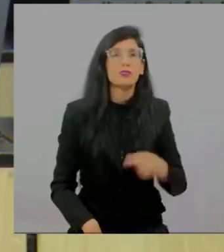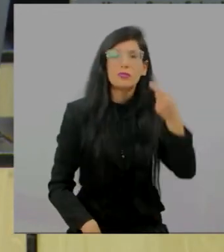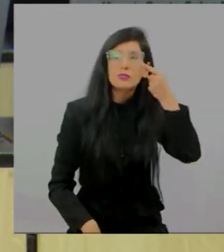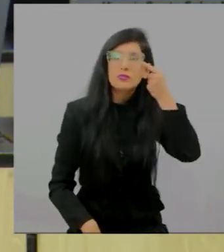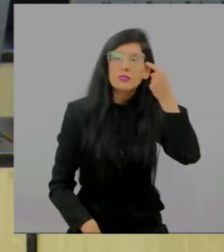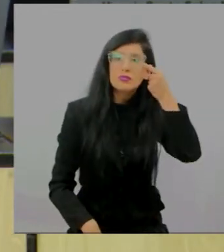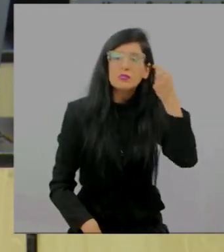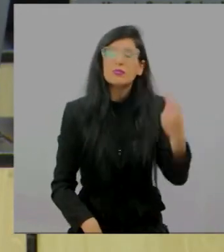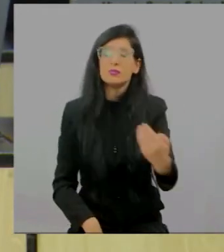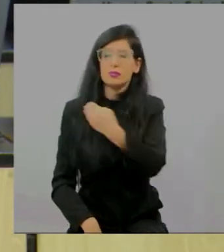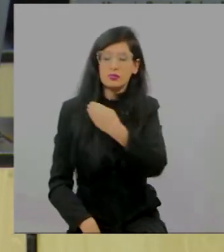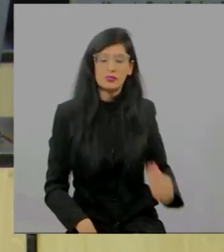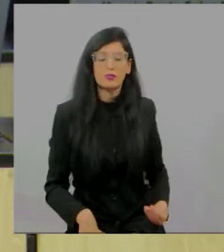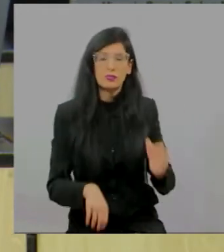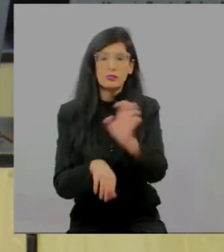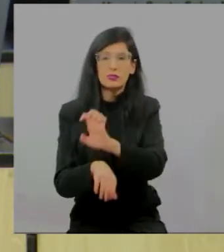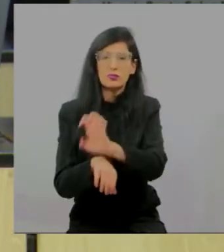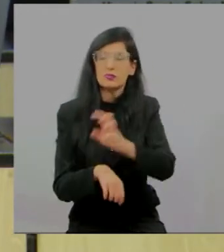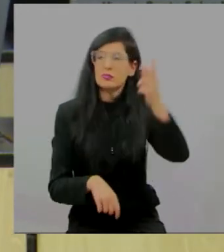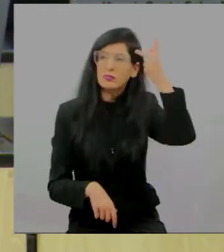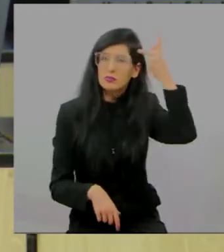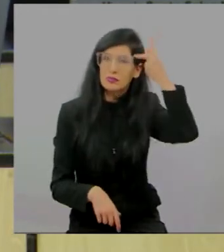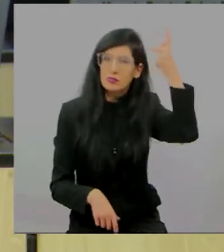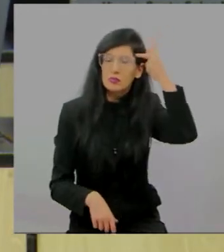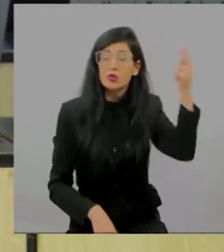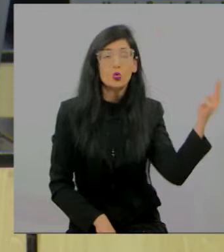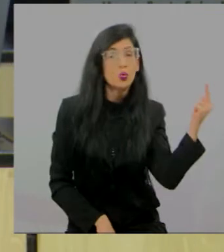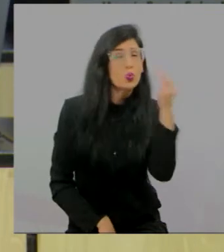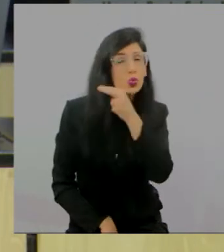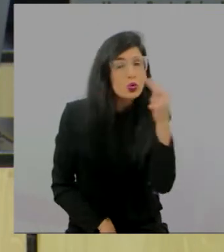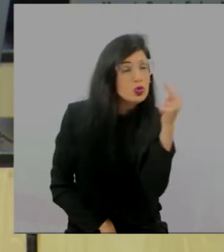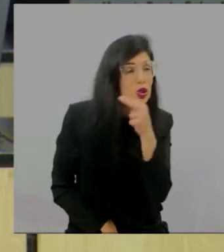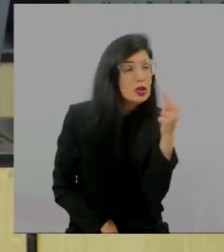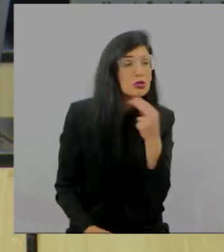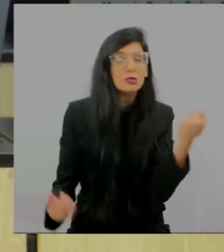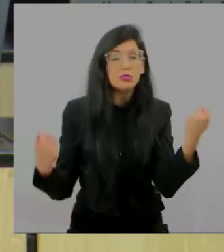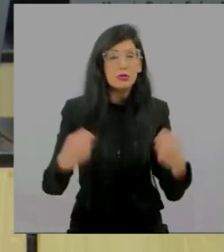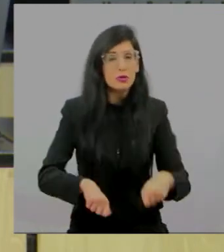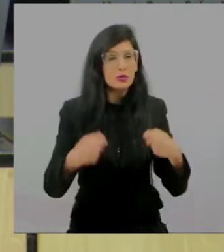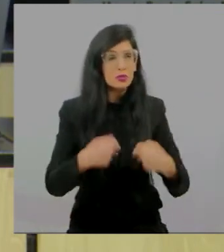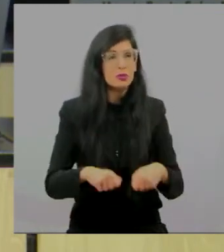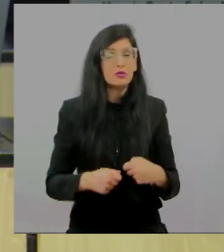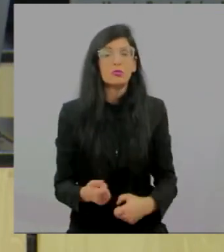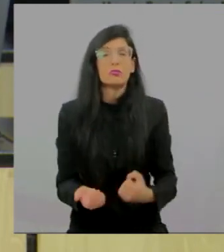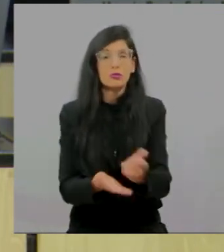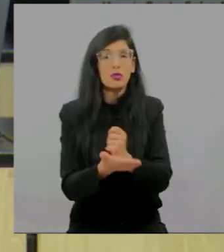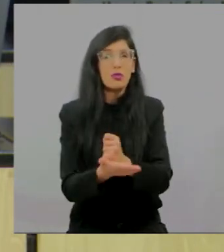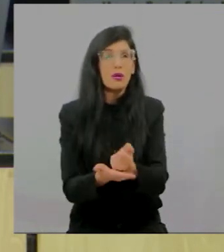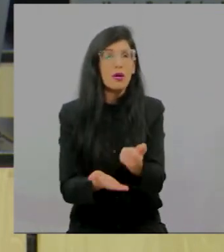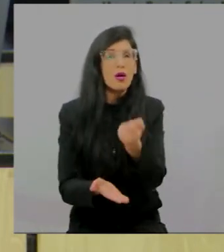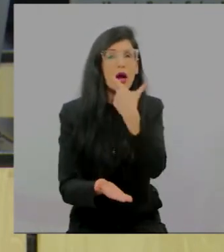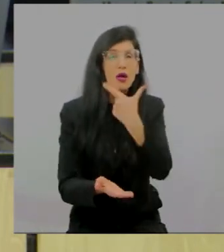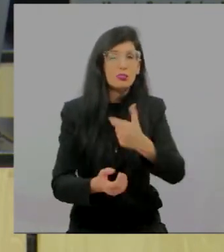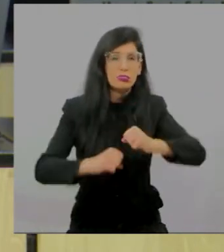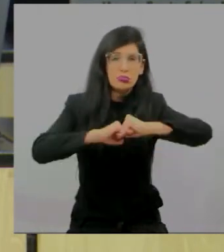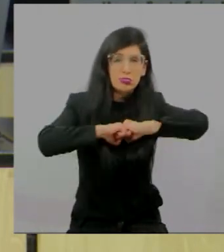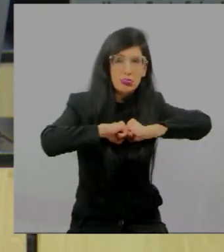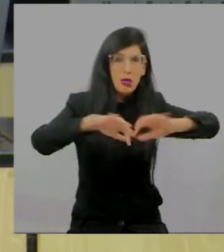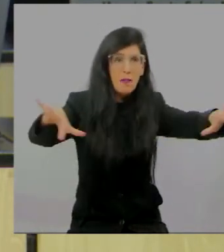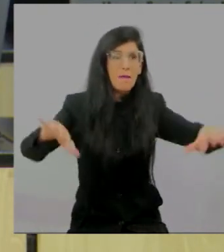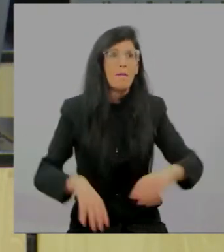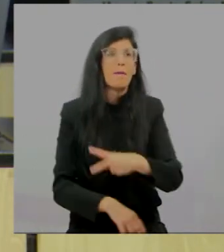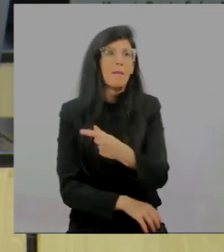Paulo, solicitando providências urgentes para a reposição e disponibilização do medicamento